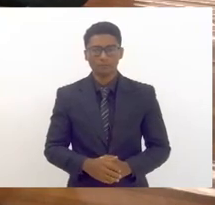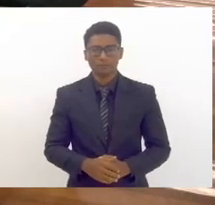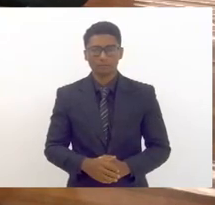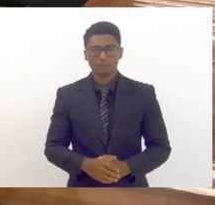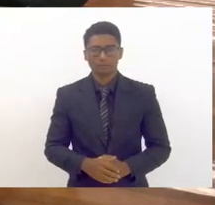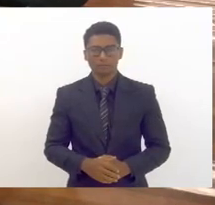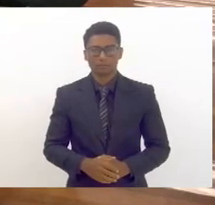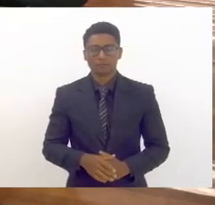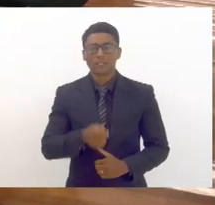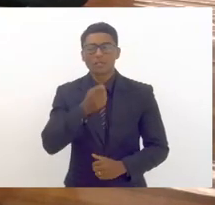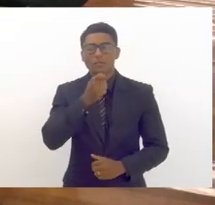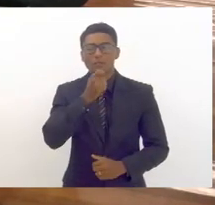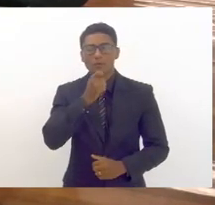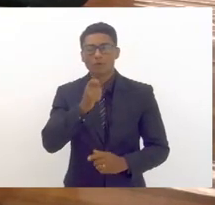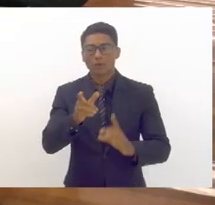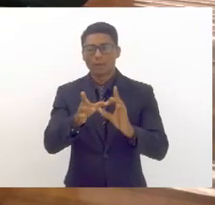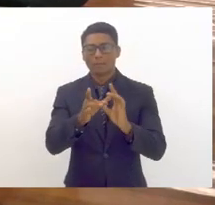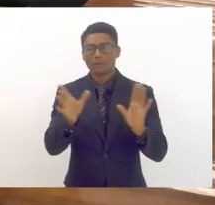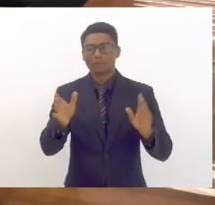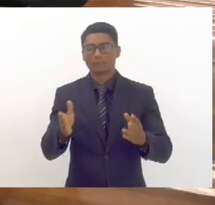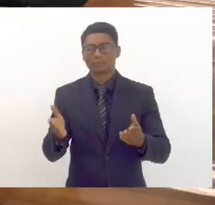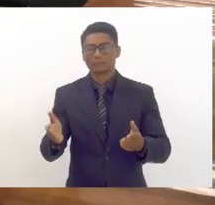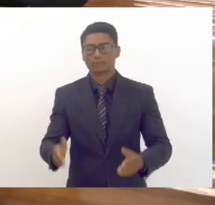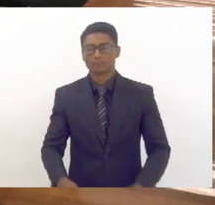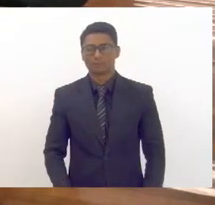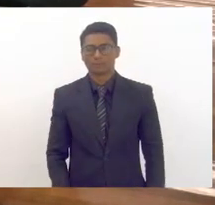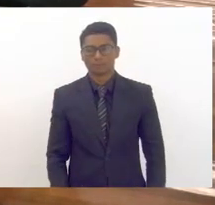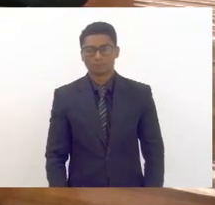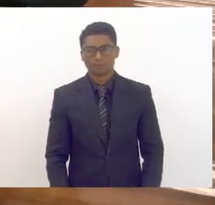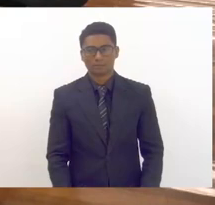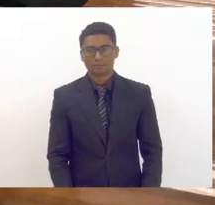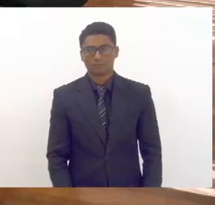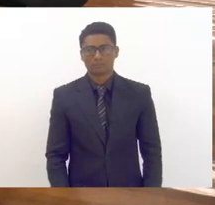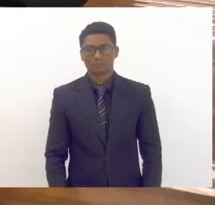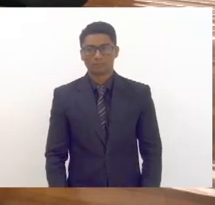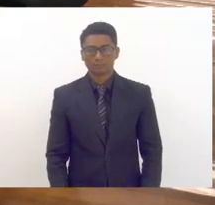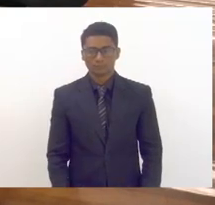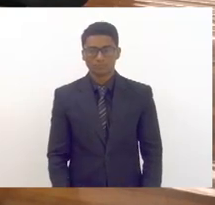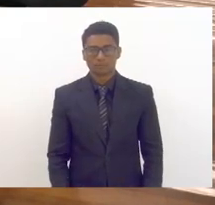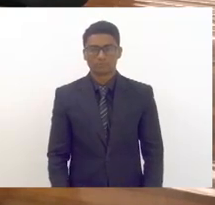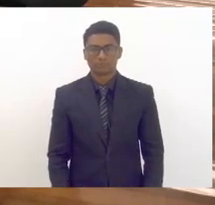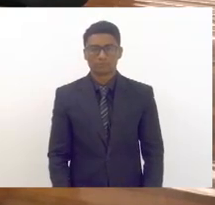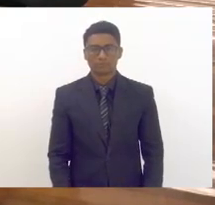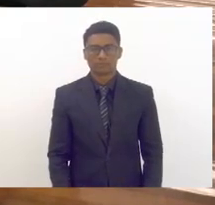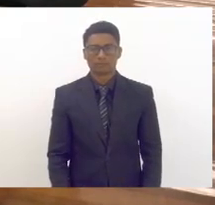Vou abrir seu microfone aqui, Jairo. Vê se você já consegue falar.